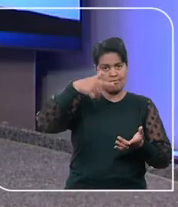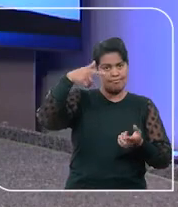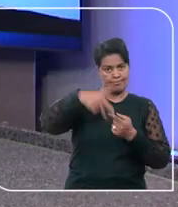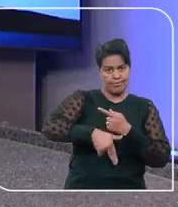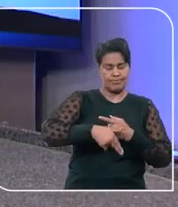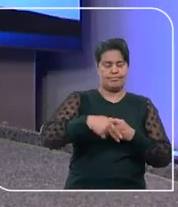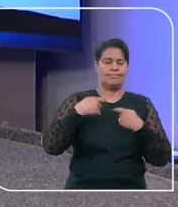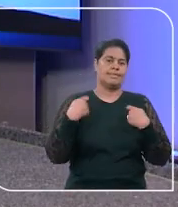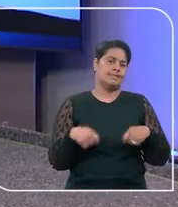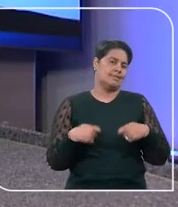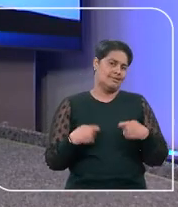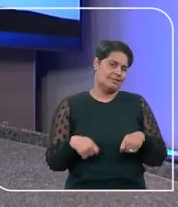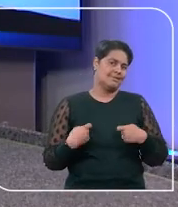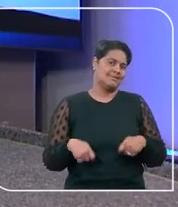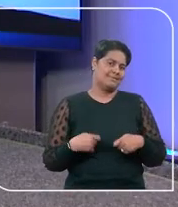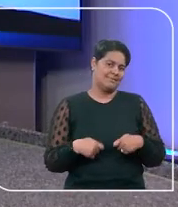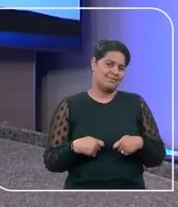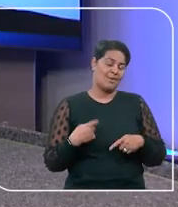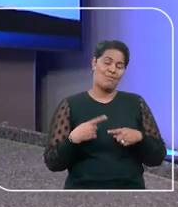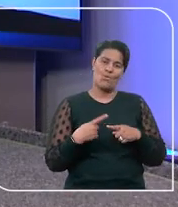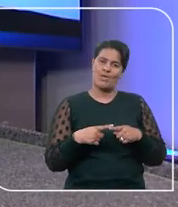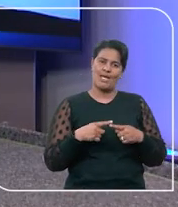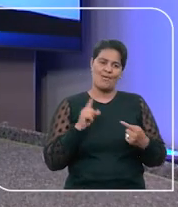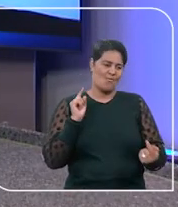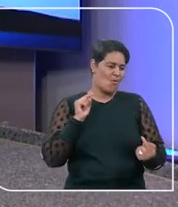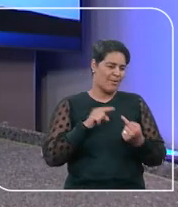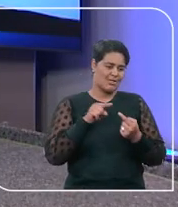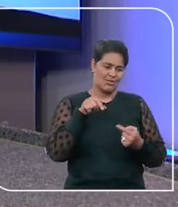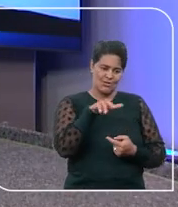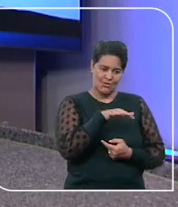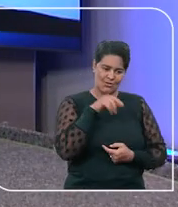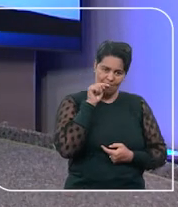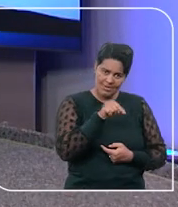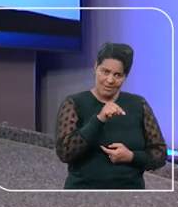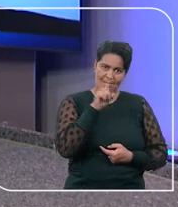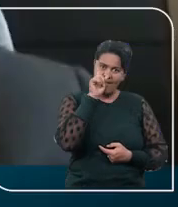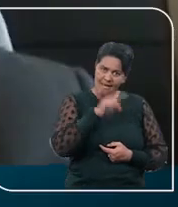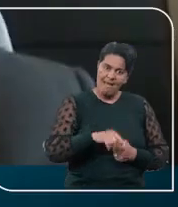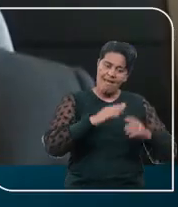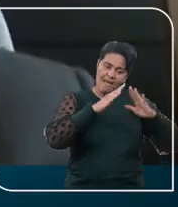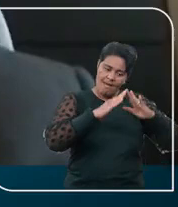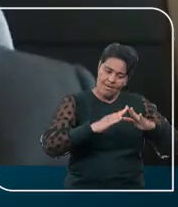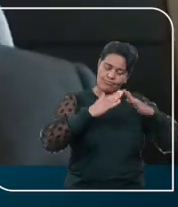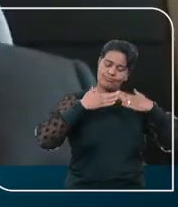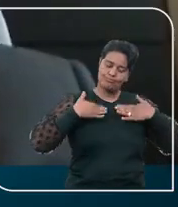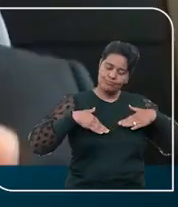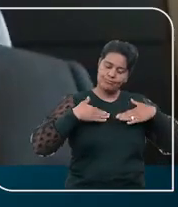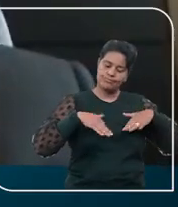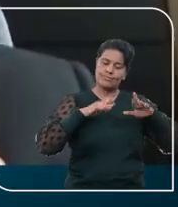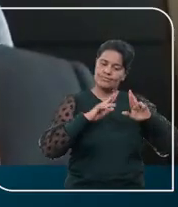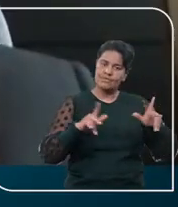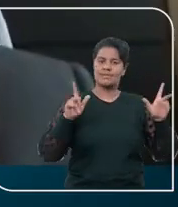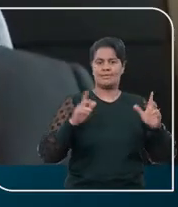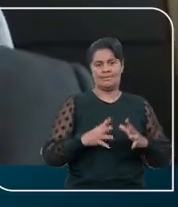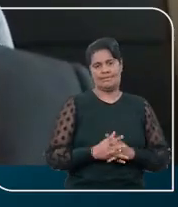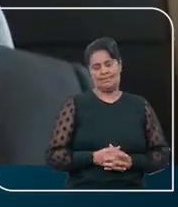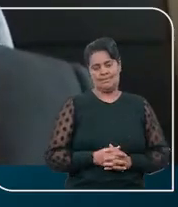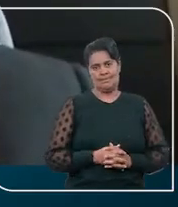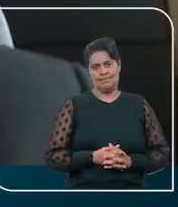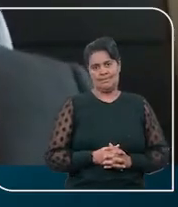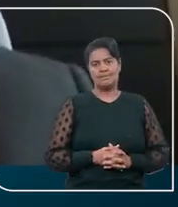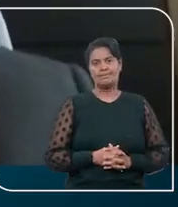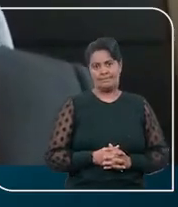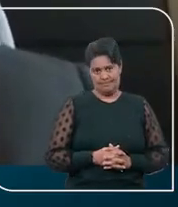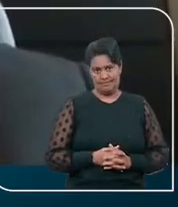incompatíveis com a natureza da propriedade dentro daquele condomínio. Tá? Porque alguém